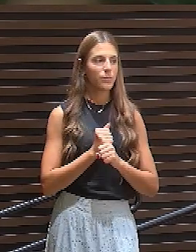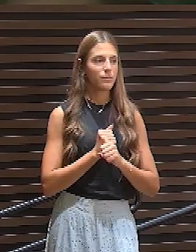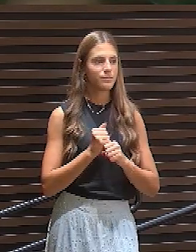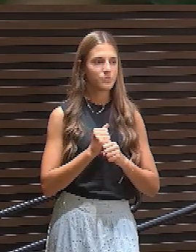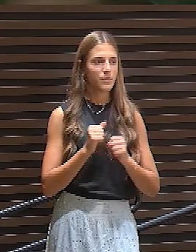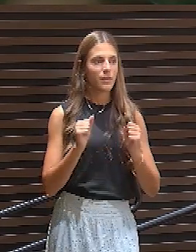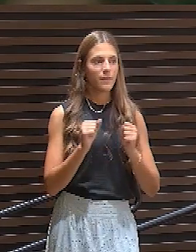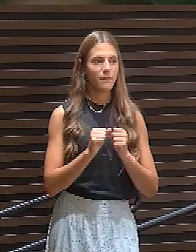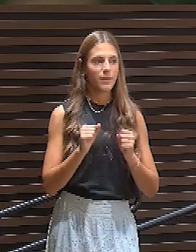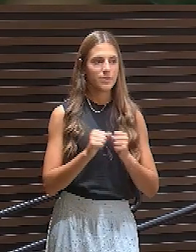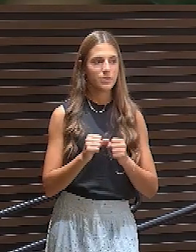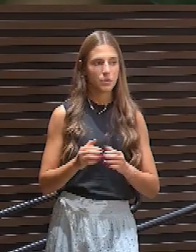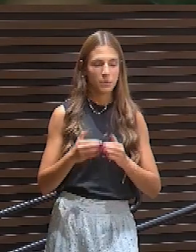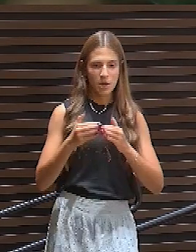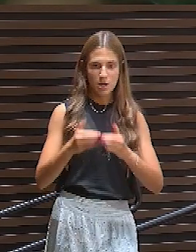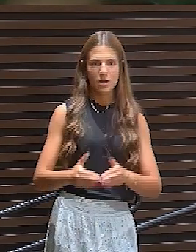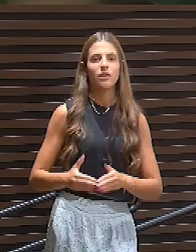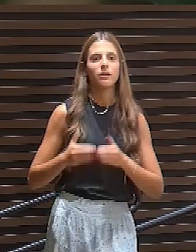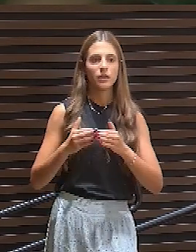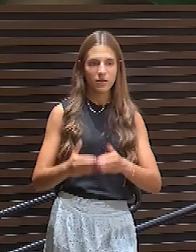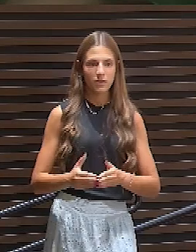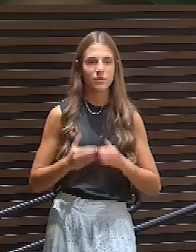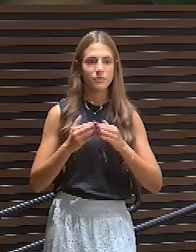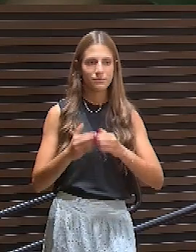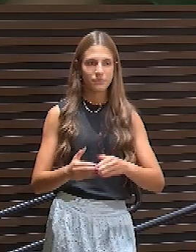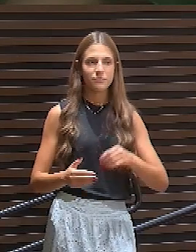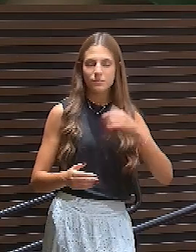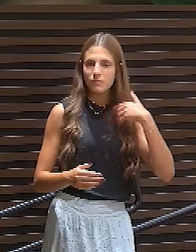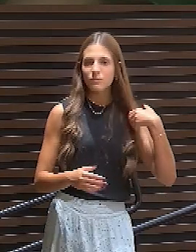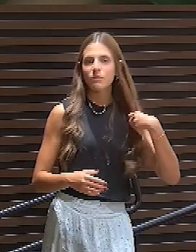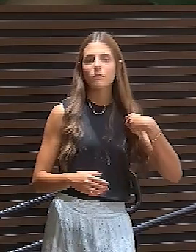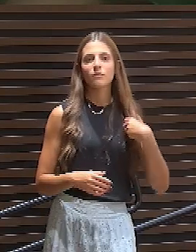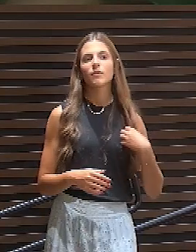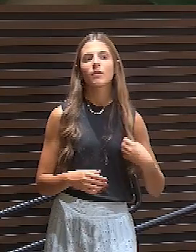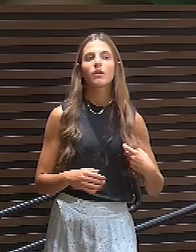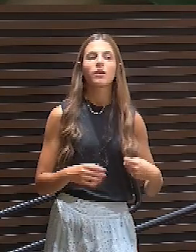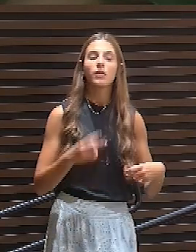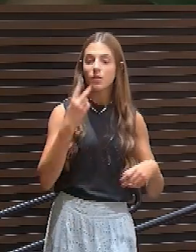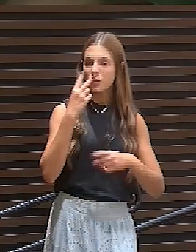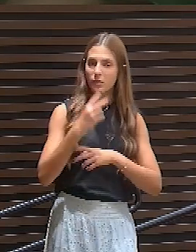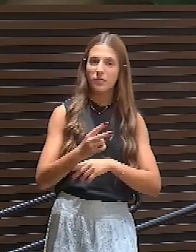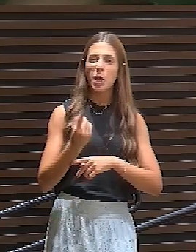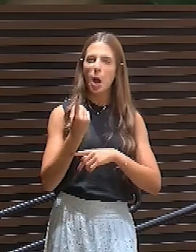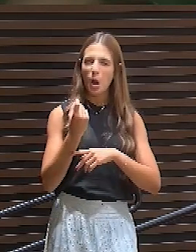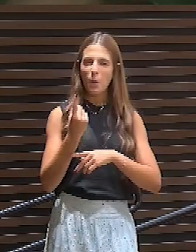fazendo uma arca, sem ver um pingo d'água.